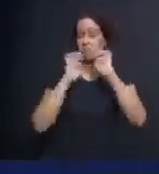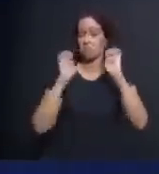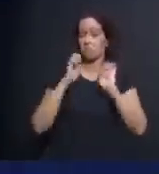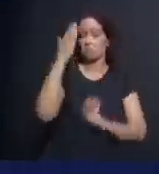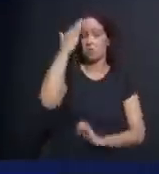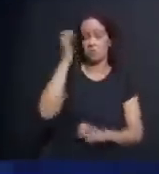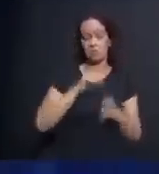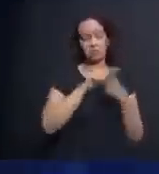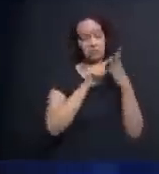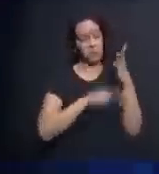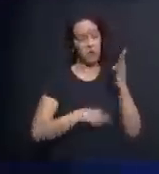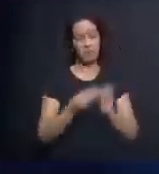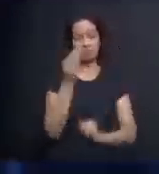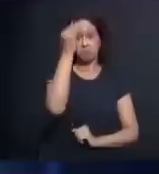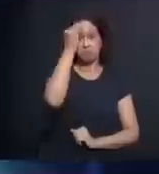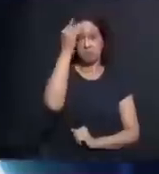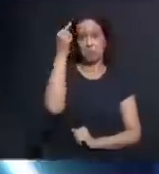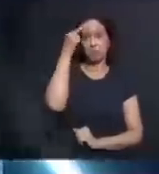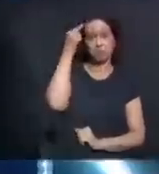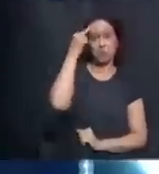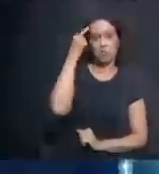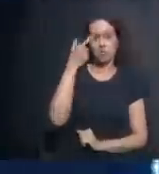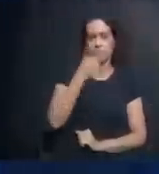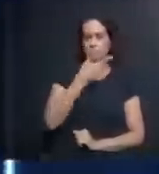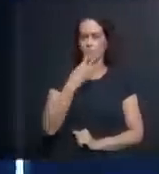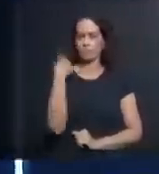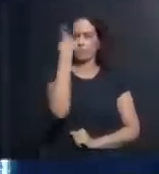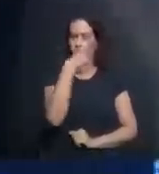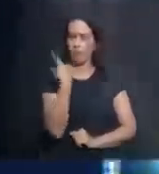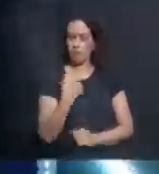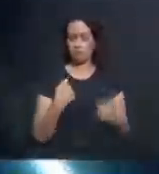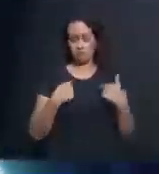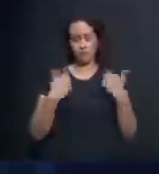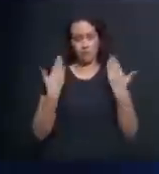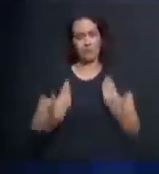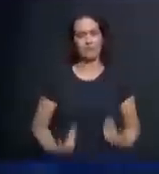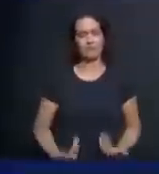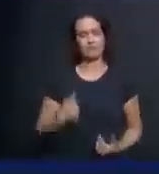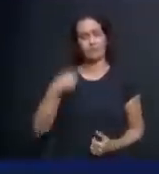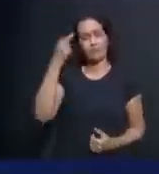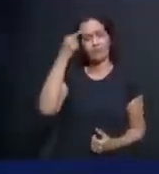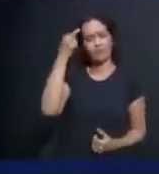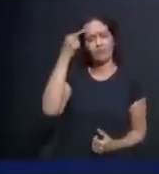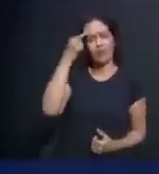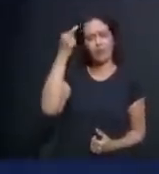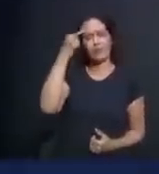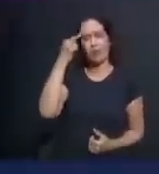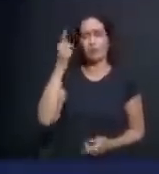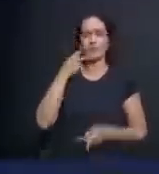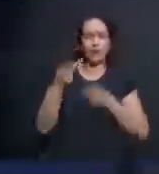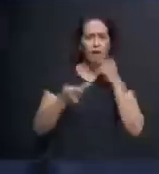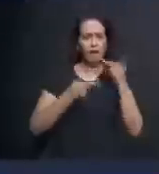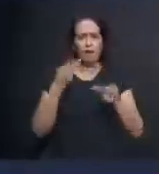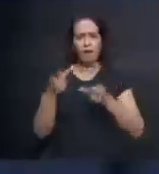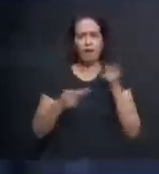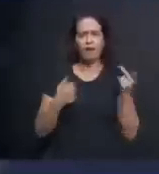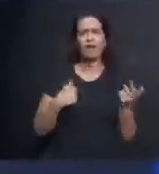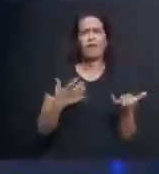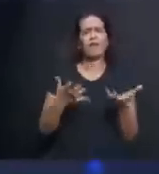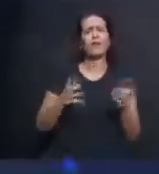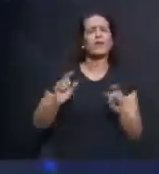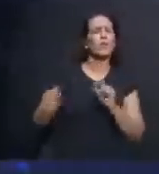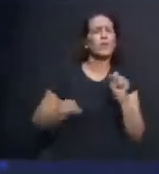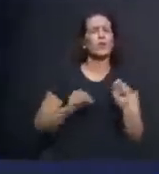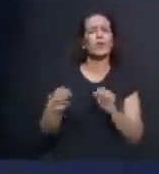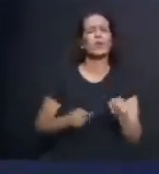horas. Ele pensa nisso 24 horas. Eu sou assim. É nisso que eu penso, é nisso que eu falo. O que que eu quero?